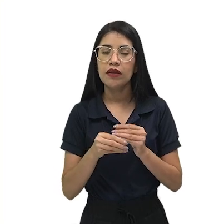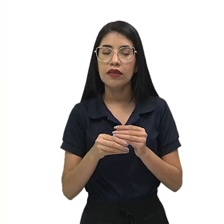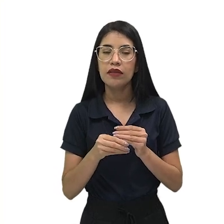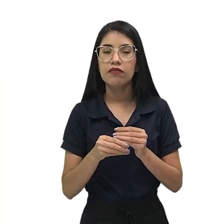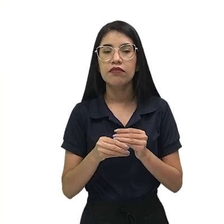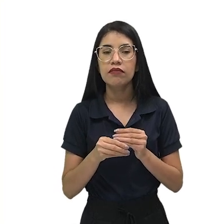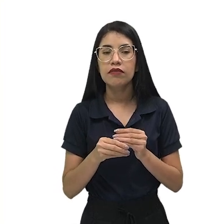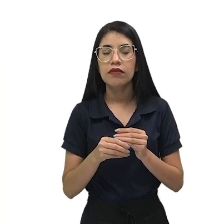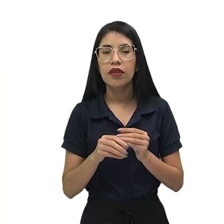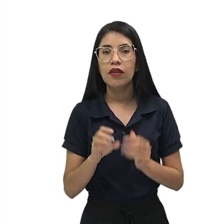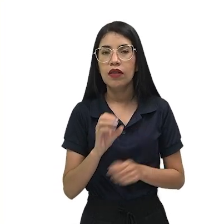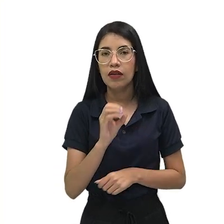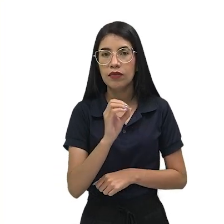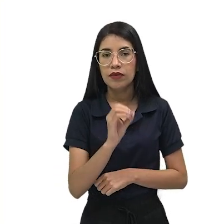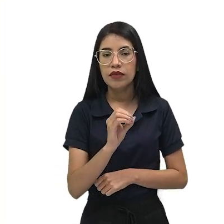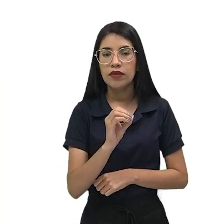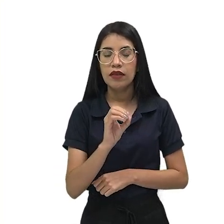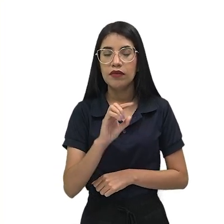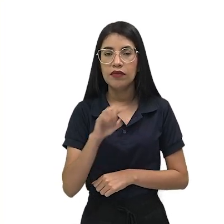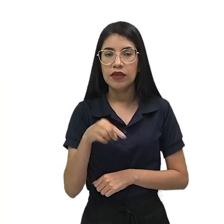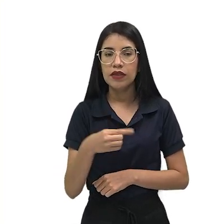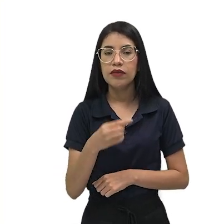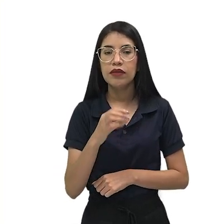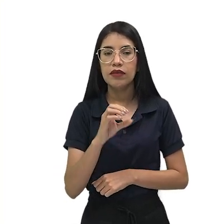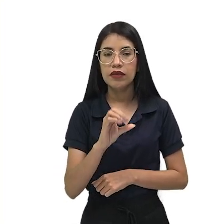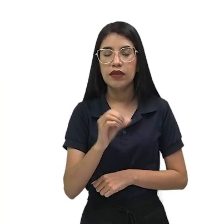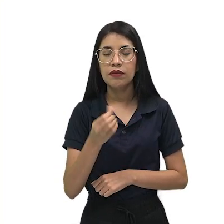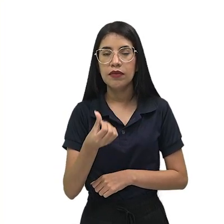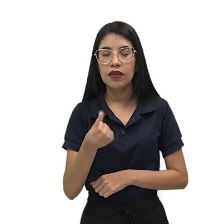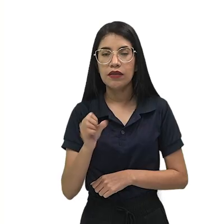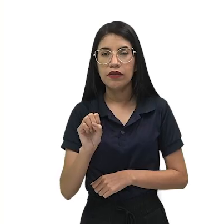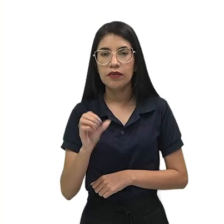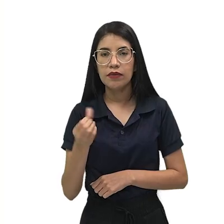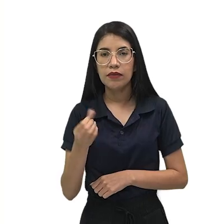ficar assim, ó. Olha lá como iria ficar.